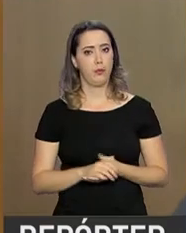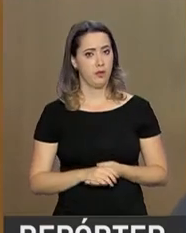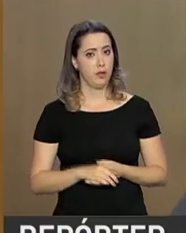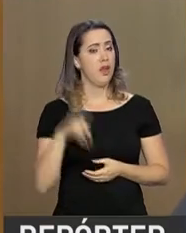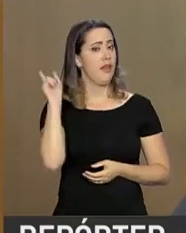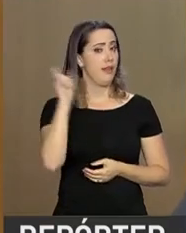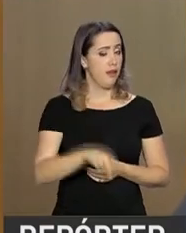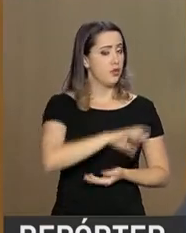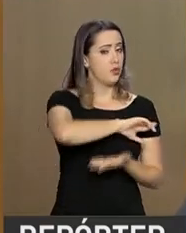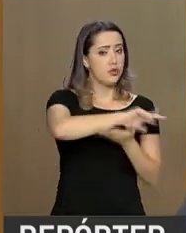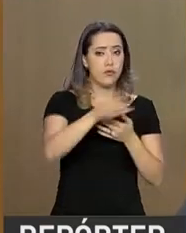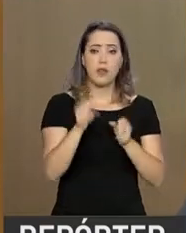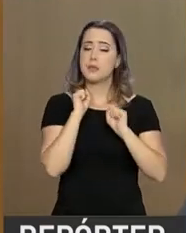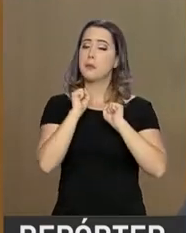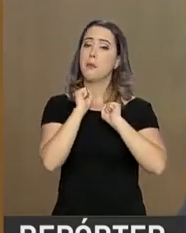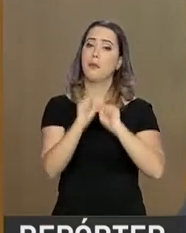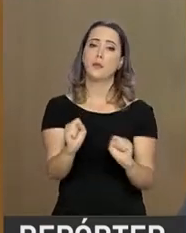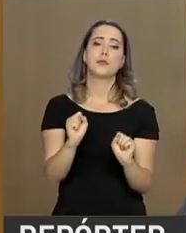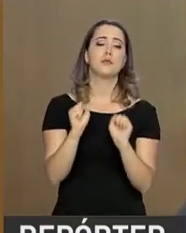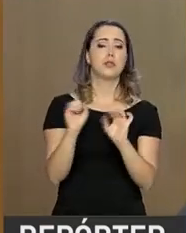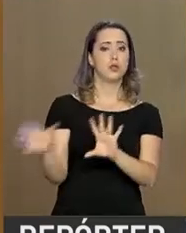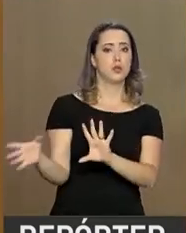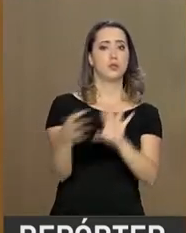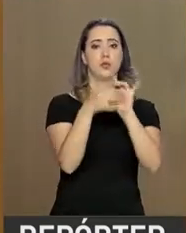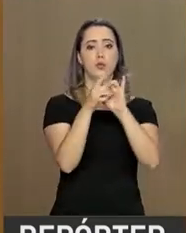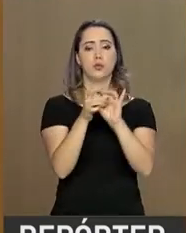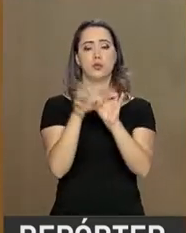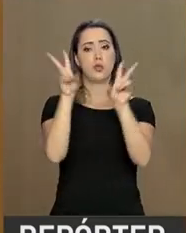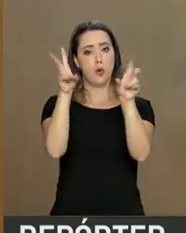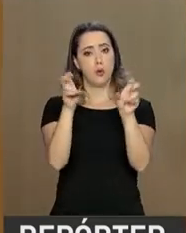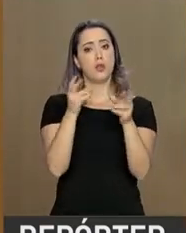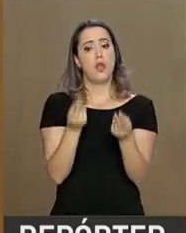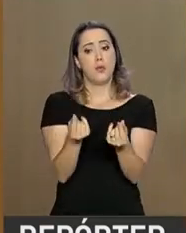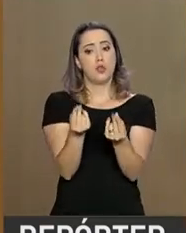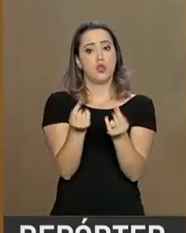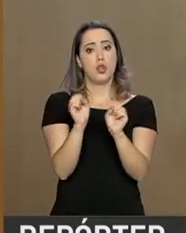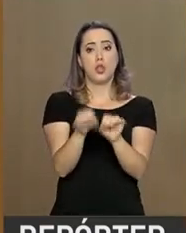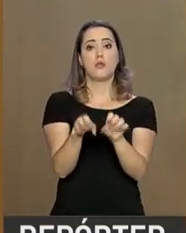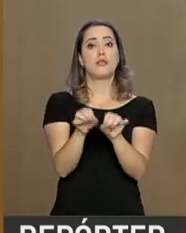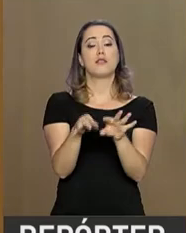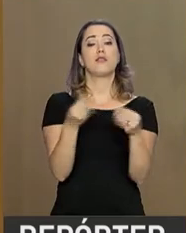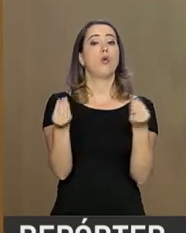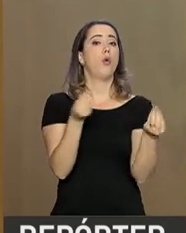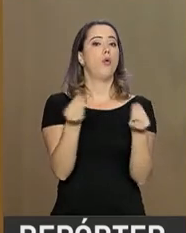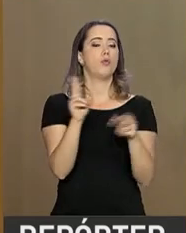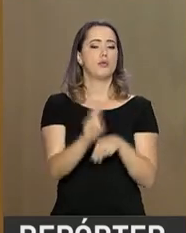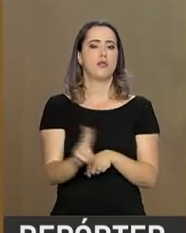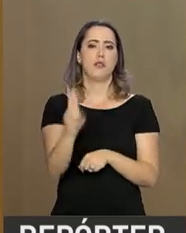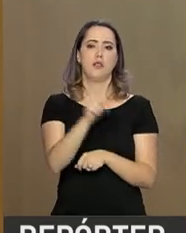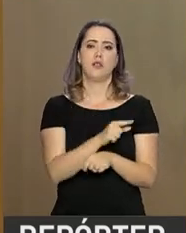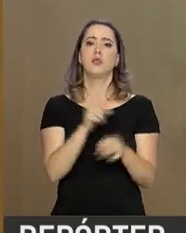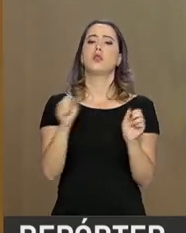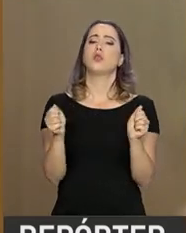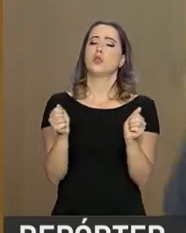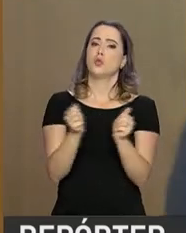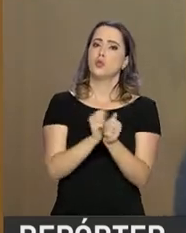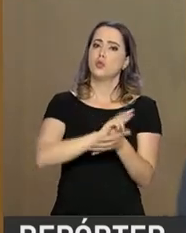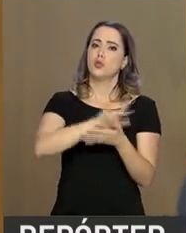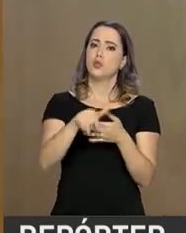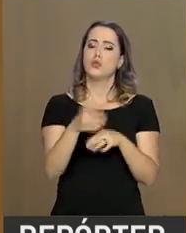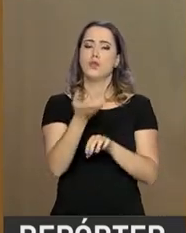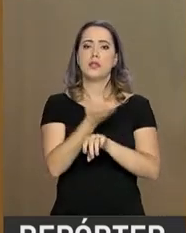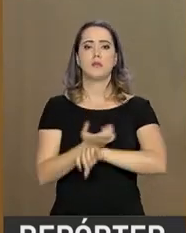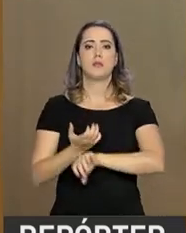São diversas as possibilidades de integração da educação financeira e da educação econômica às áreas de conhecimento constantes